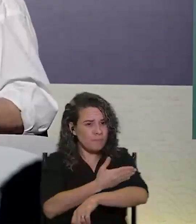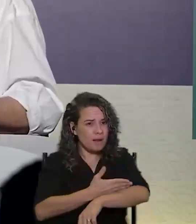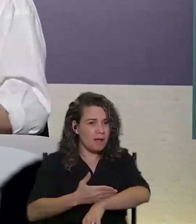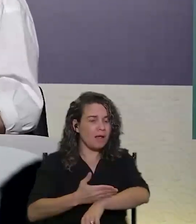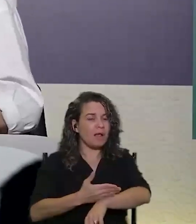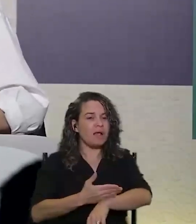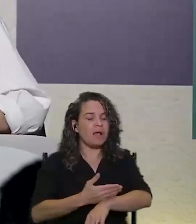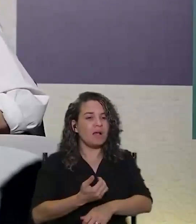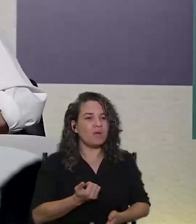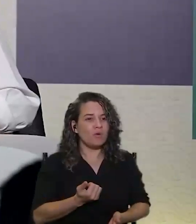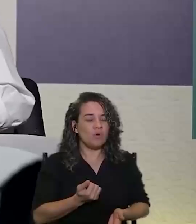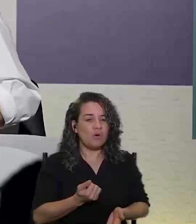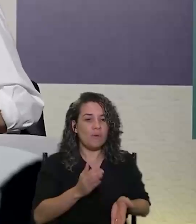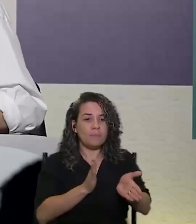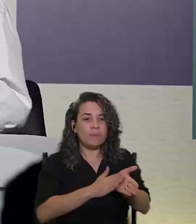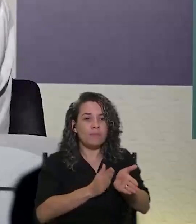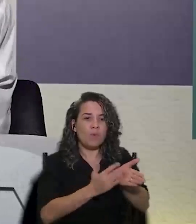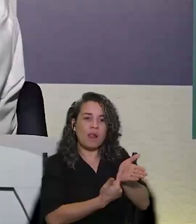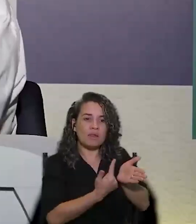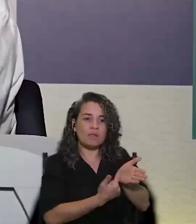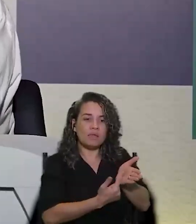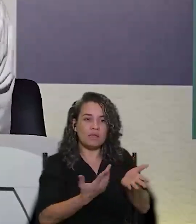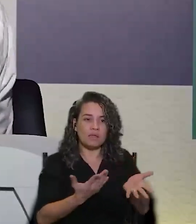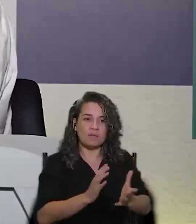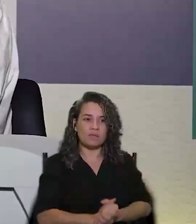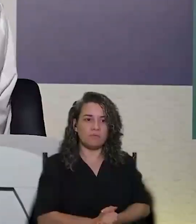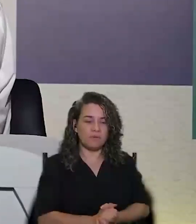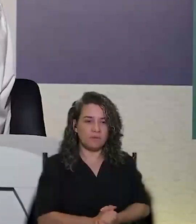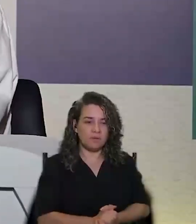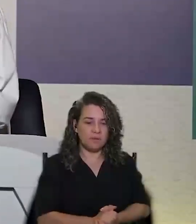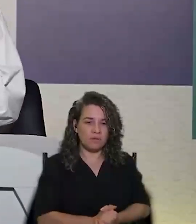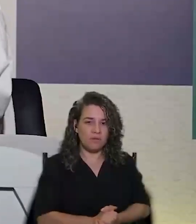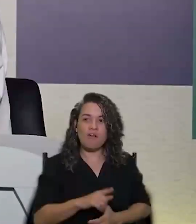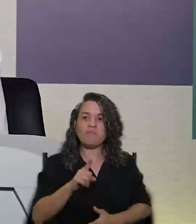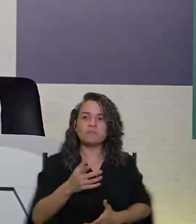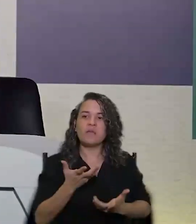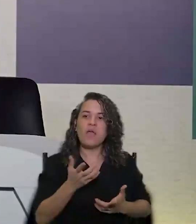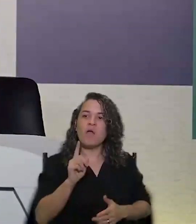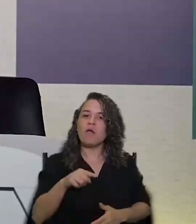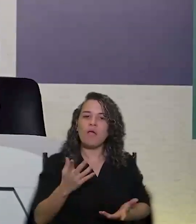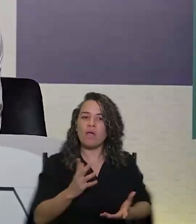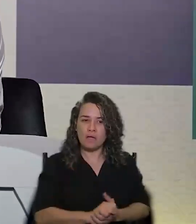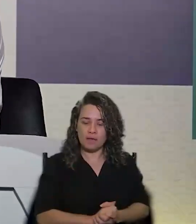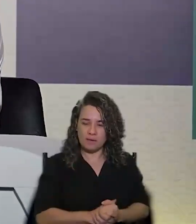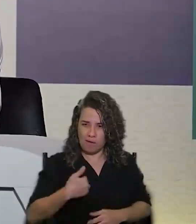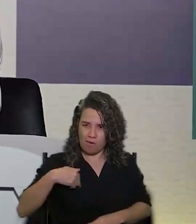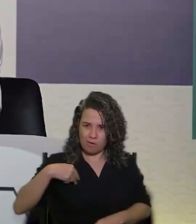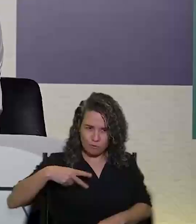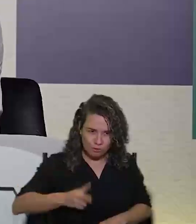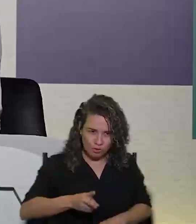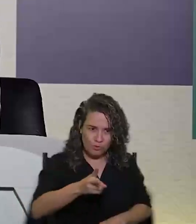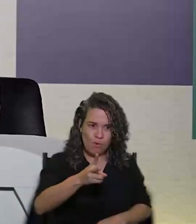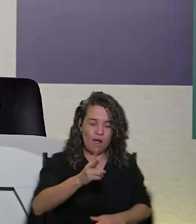pô, cara, depois de 5 mil anos, você queria o quê? Que a gente continuasse sendo os exclusivos? Pô, nós só estamos dando